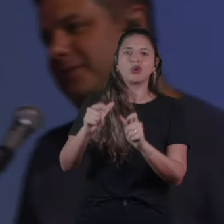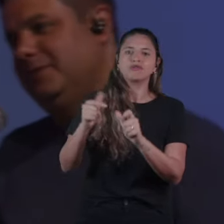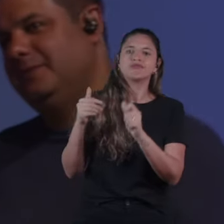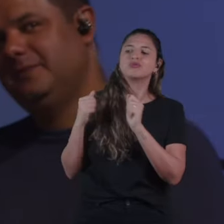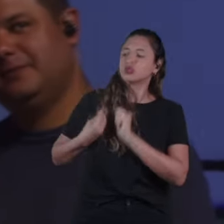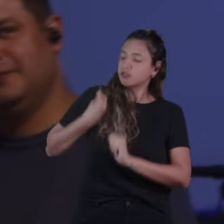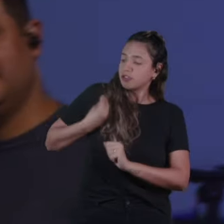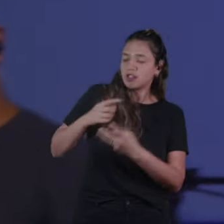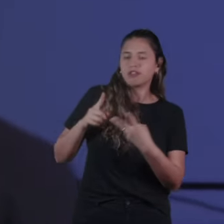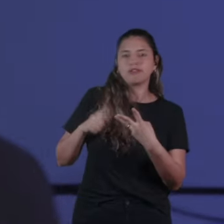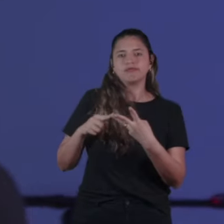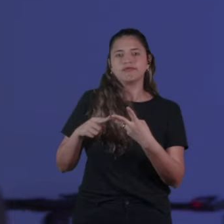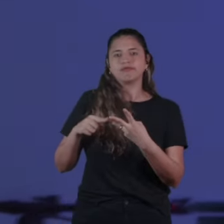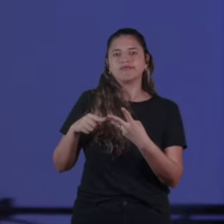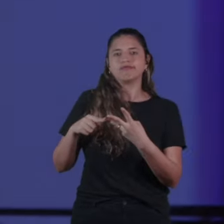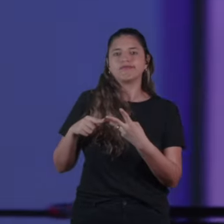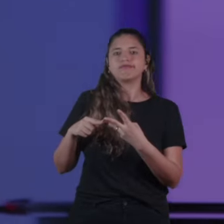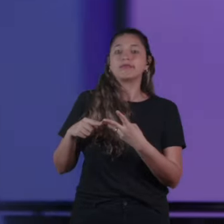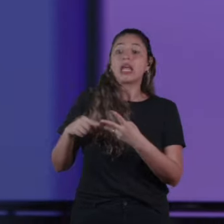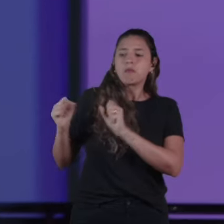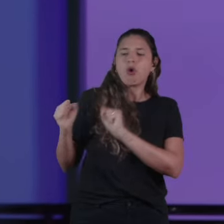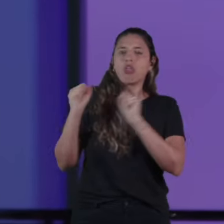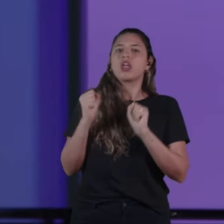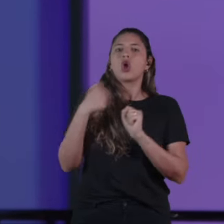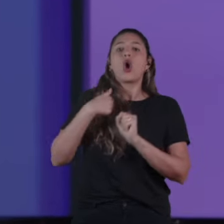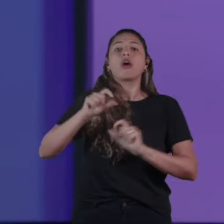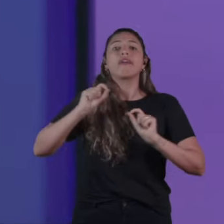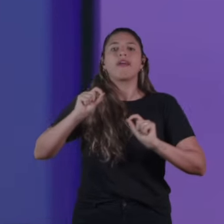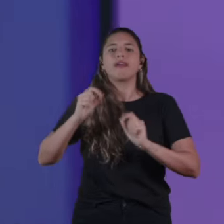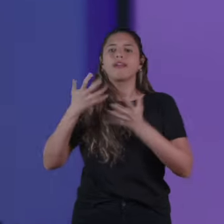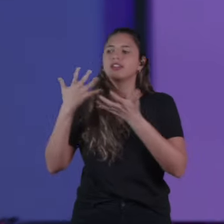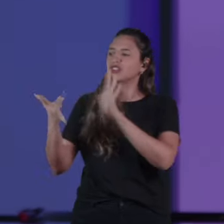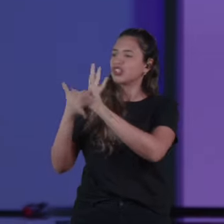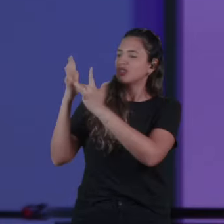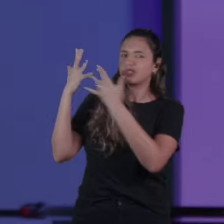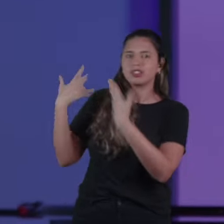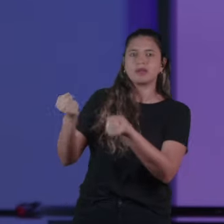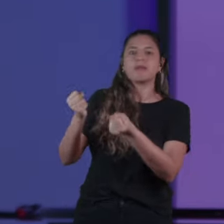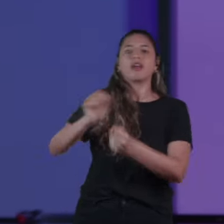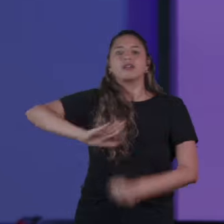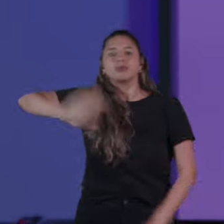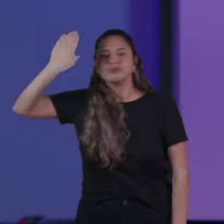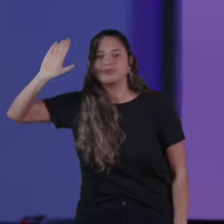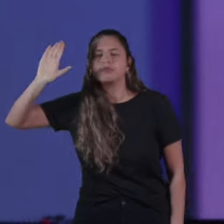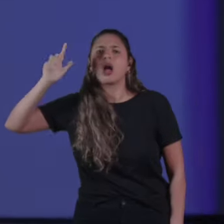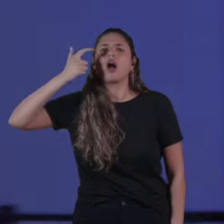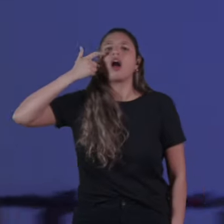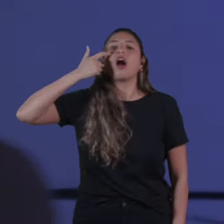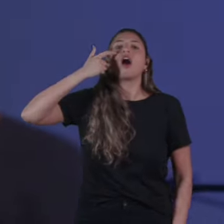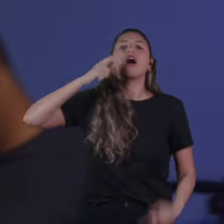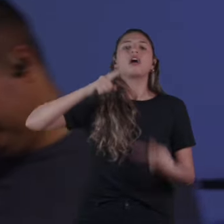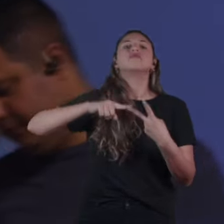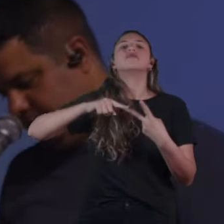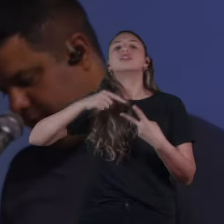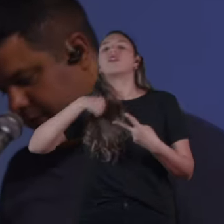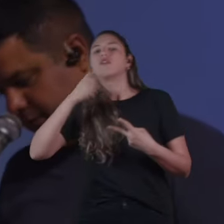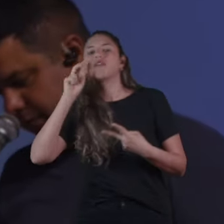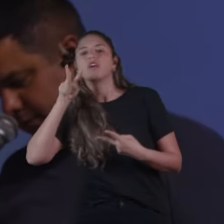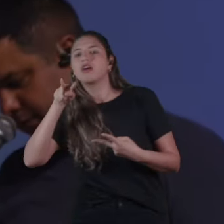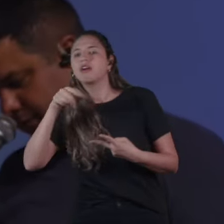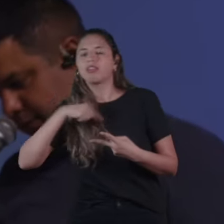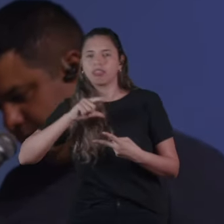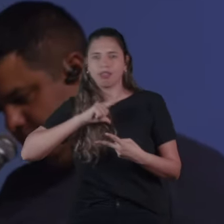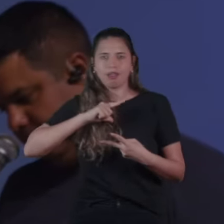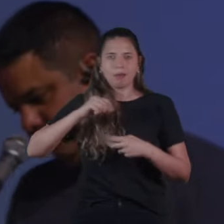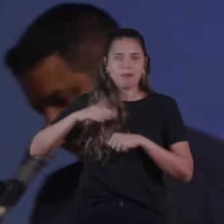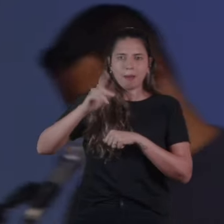mão bem alto para que eu possa ver. Glória a Deus pela sua vida. Alguém mais? Estou vendo mais uma pessoa aqui. Alguém mais? Glória a